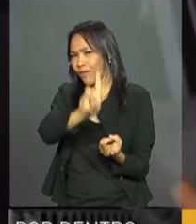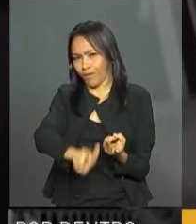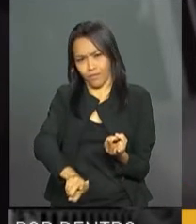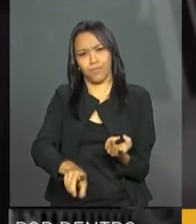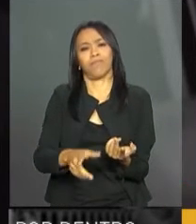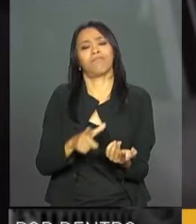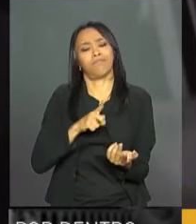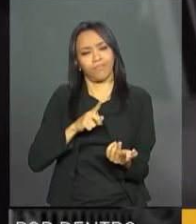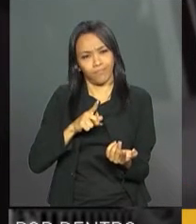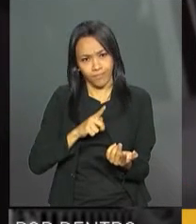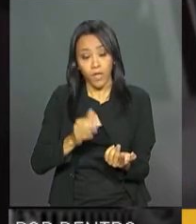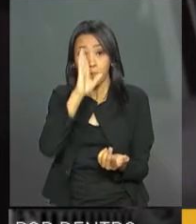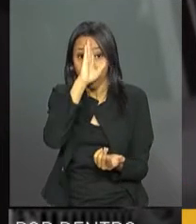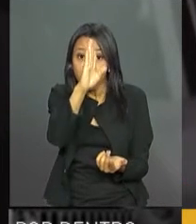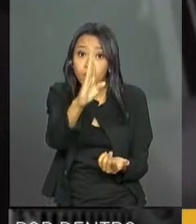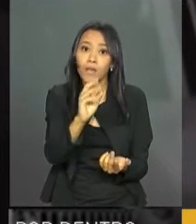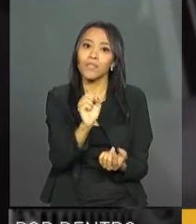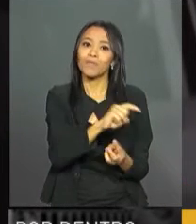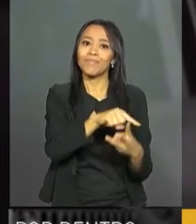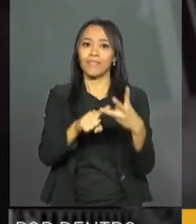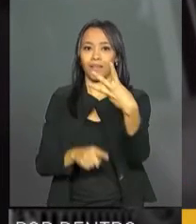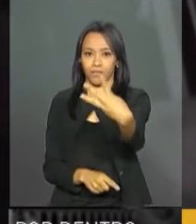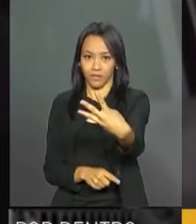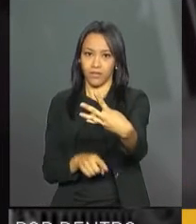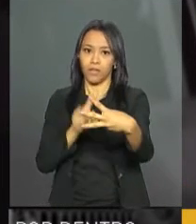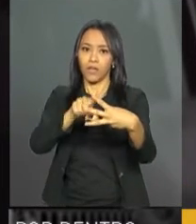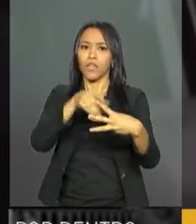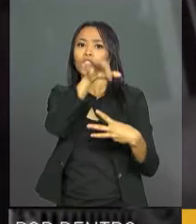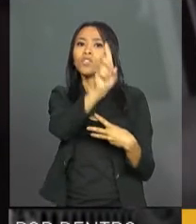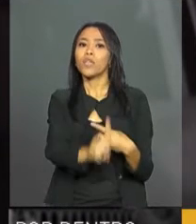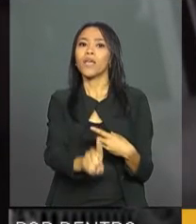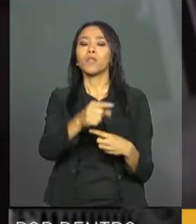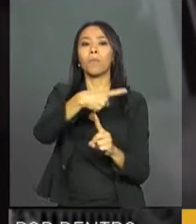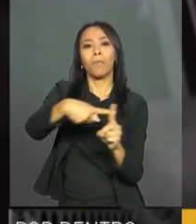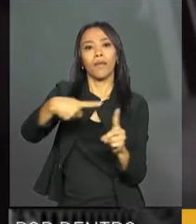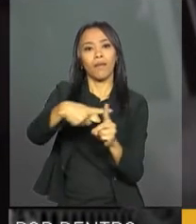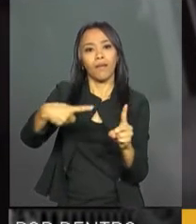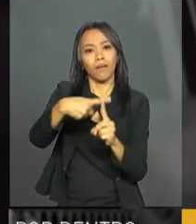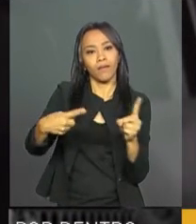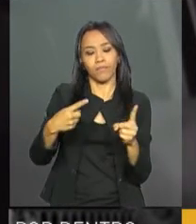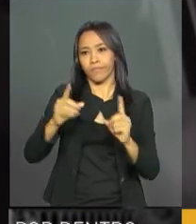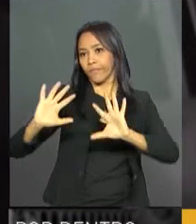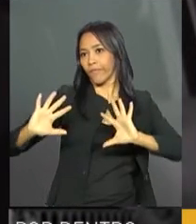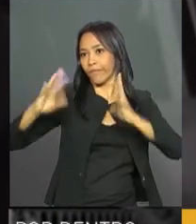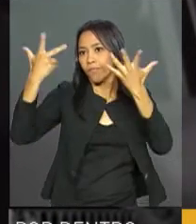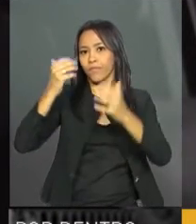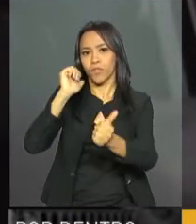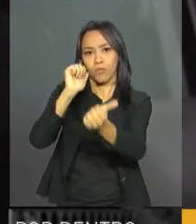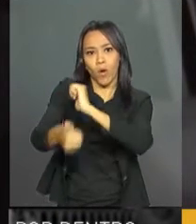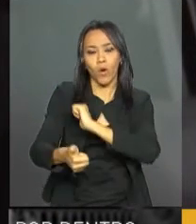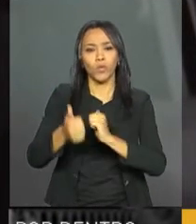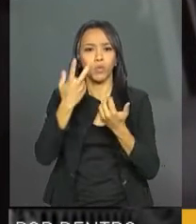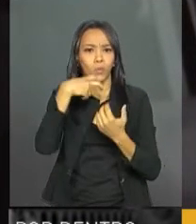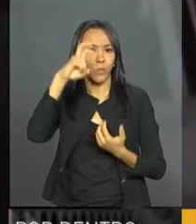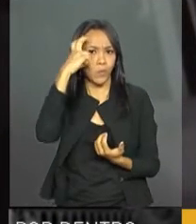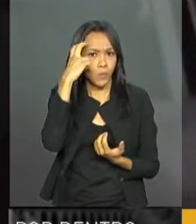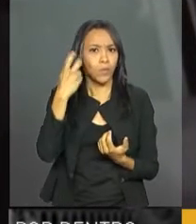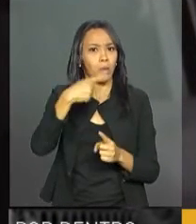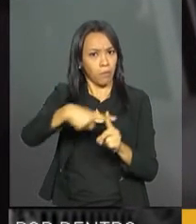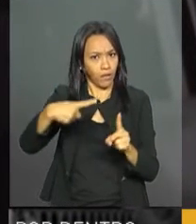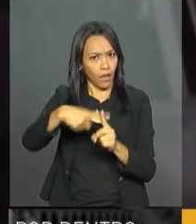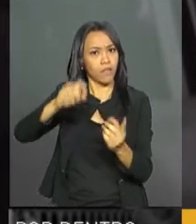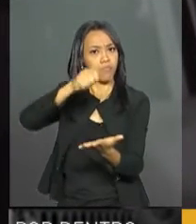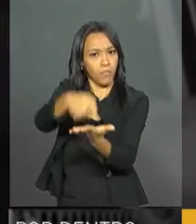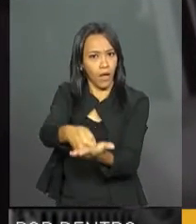benefícios. Os principais deles são três. Você terá direito à meia entrada em eventos esportivos, culturais, terá